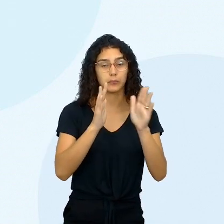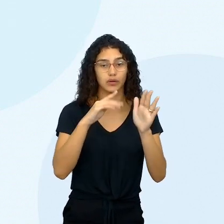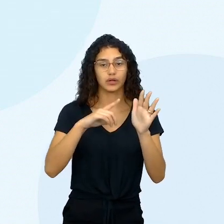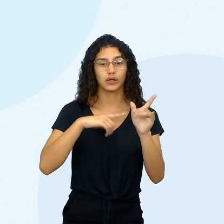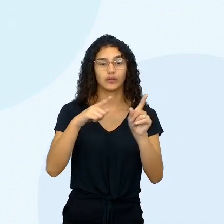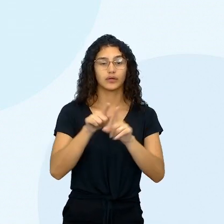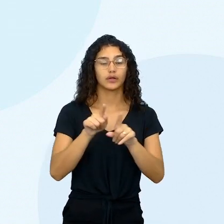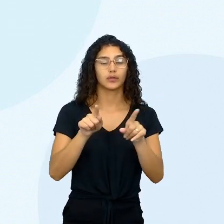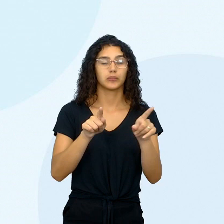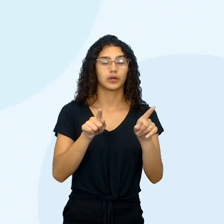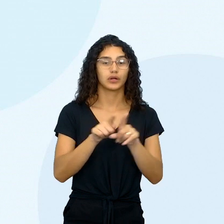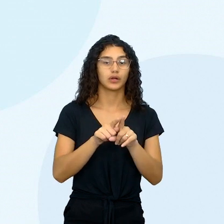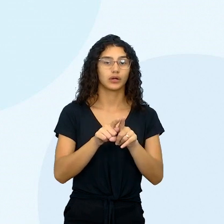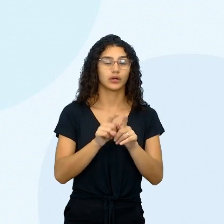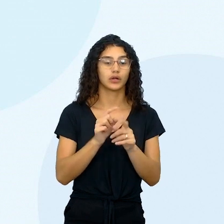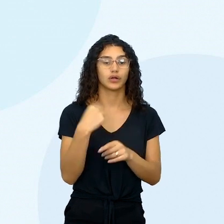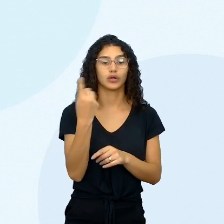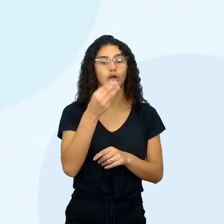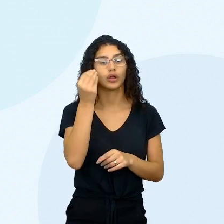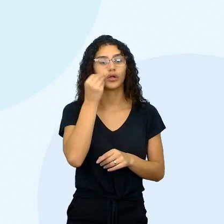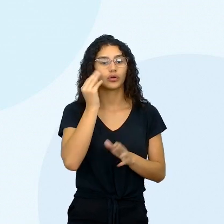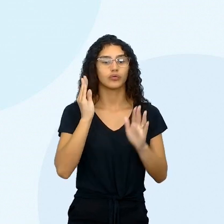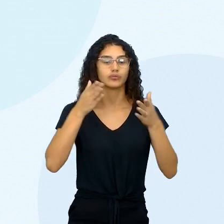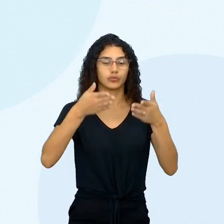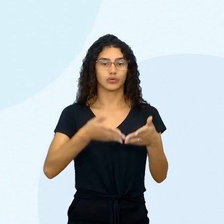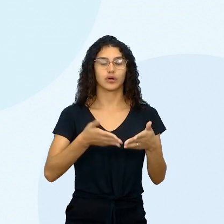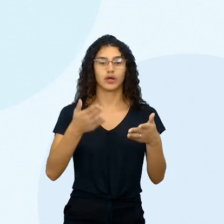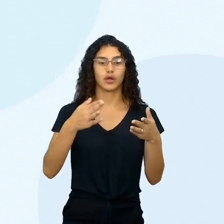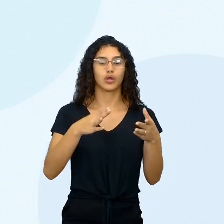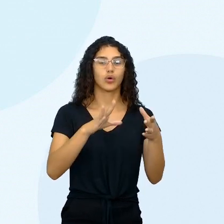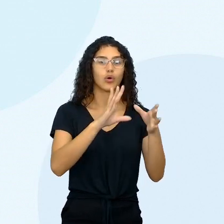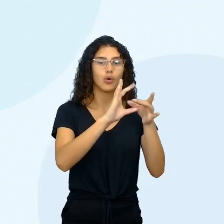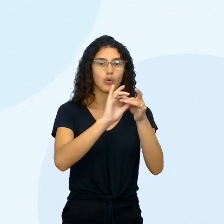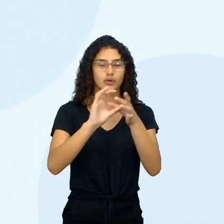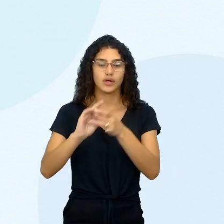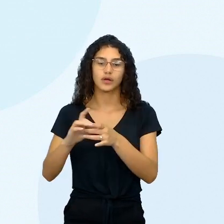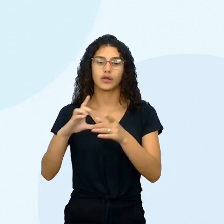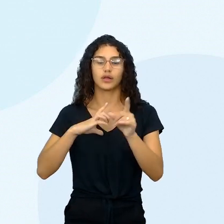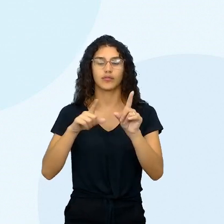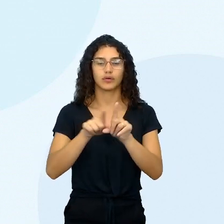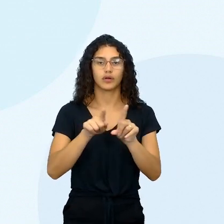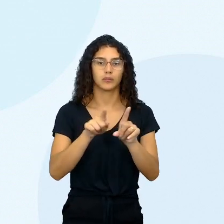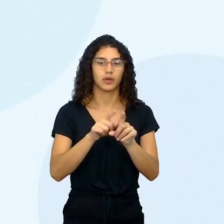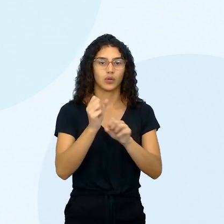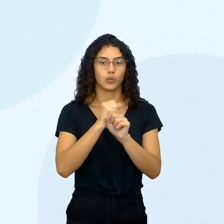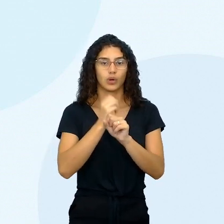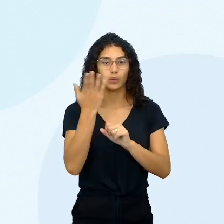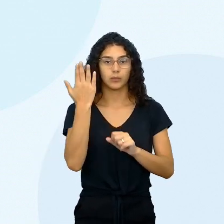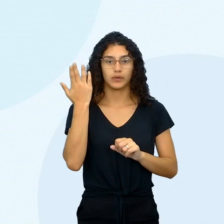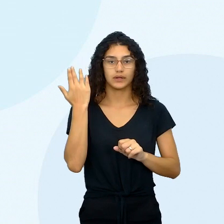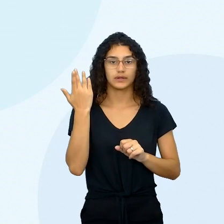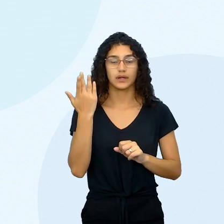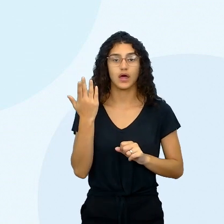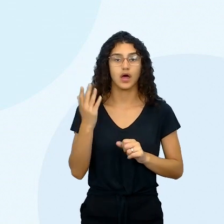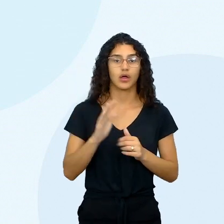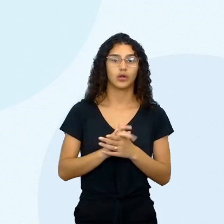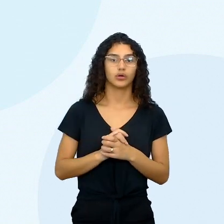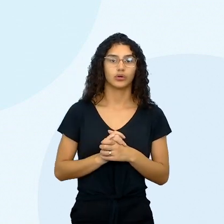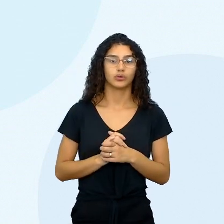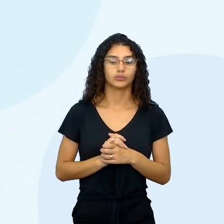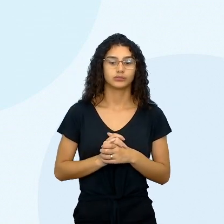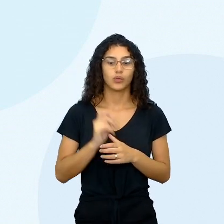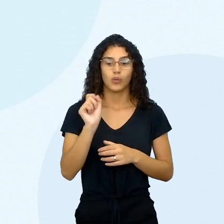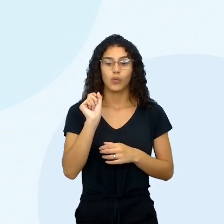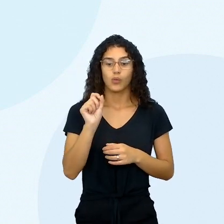da biodiversidade, a gente tentou centrar muito no conceito de serviços ecossistêmicos no ano passado, do ponto de vista do